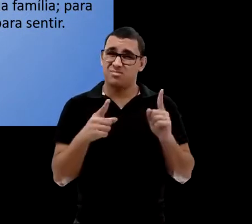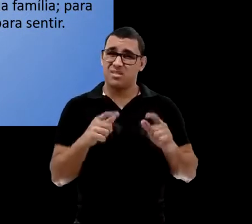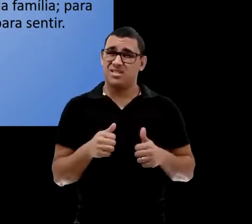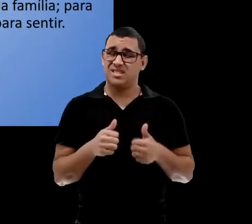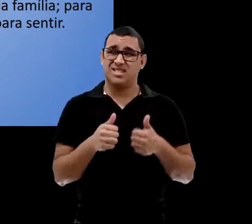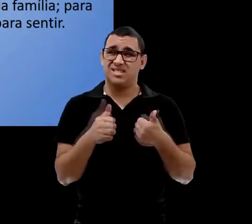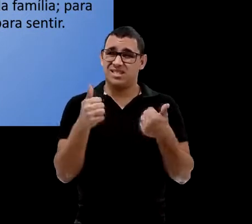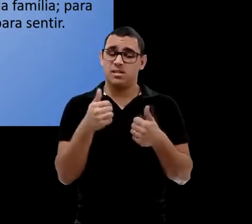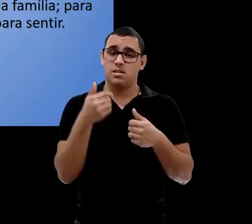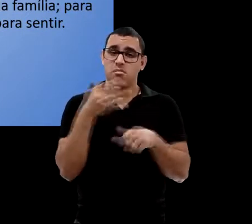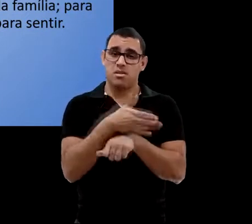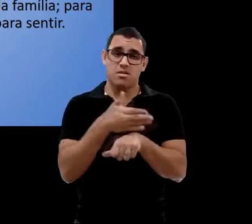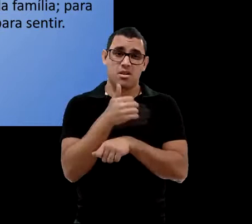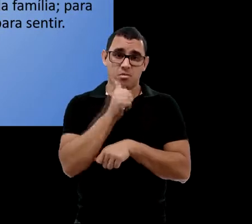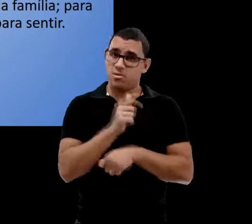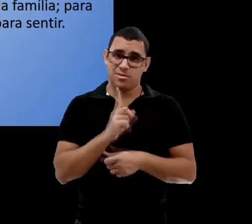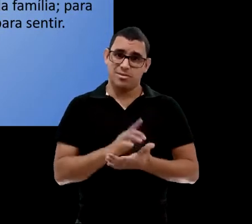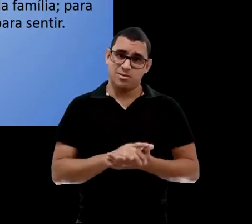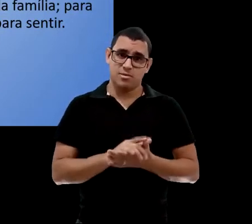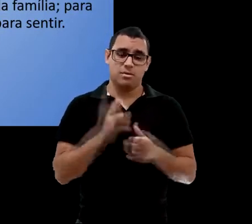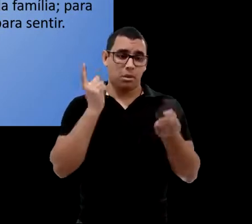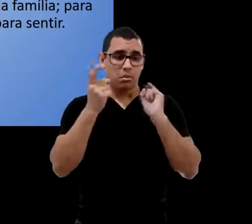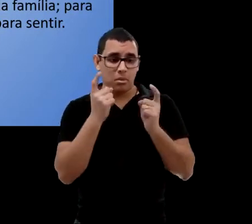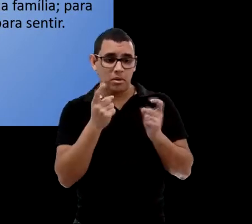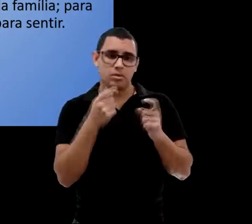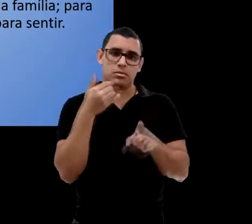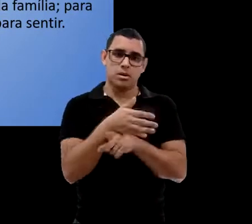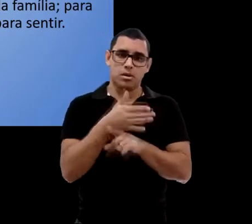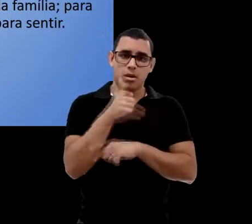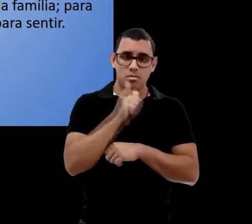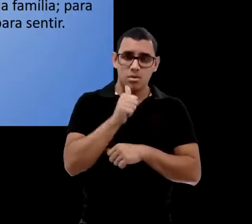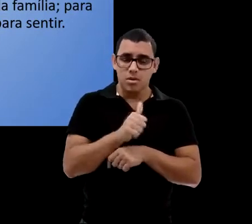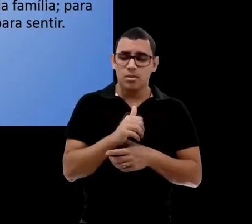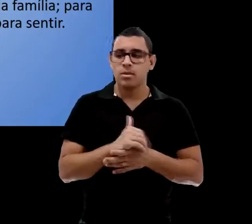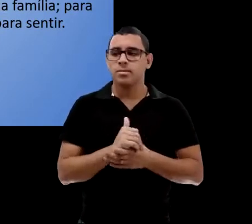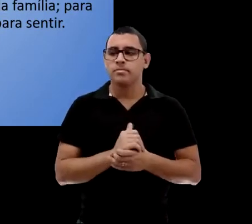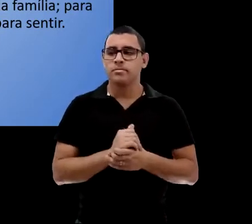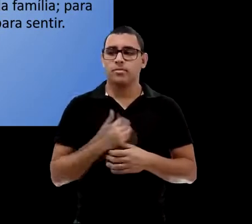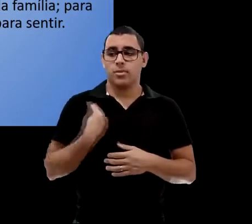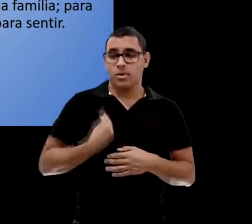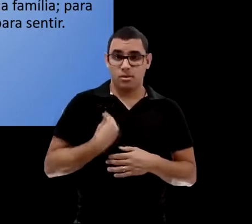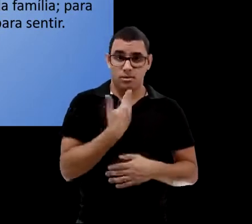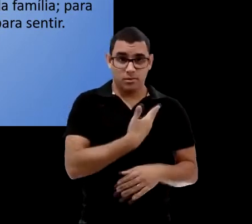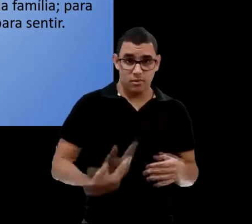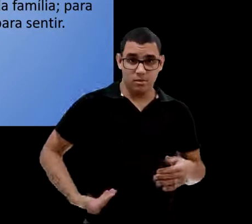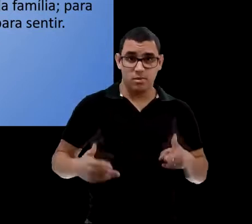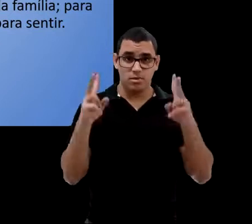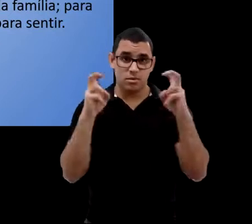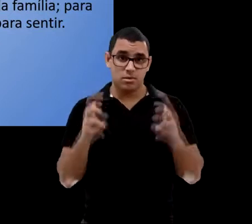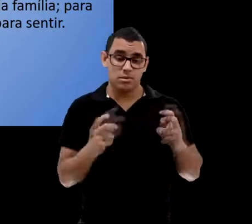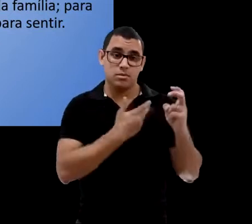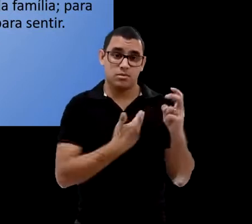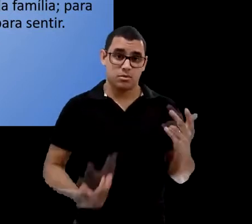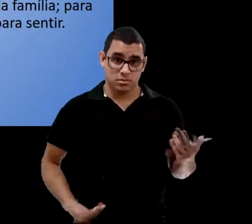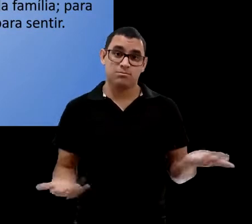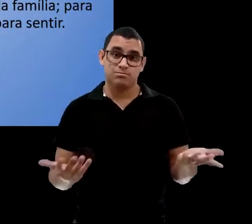não foram muito favoráveis à participação da mulher, né, em debates, à participação da mulher em vidas